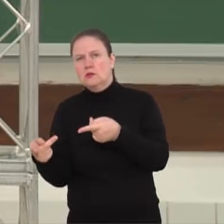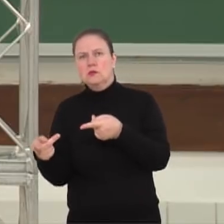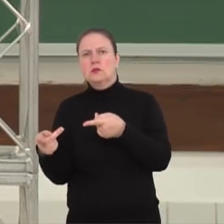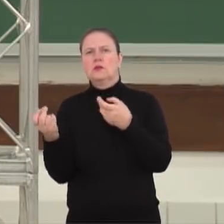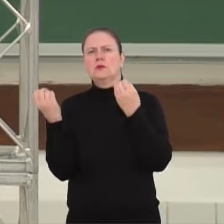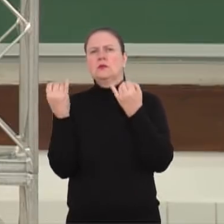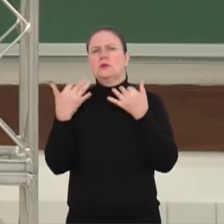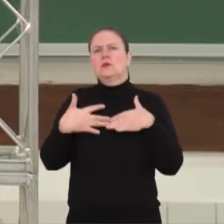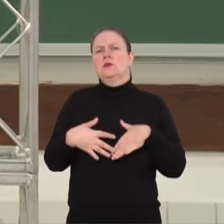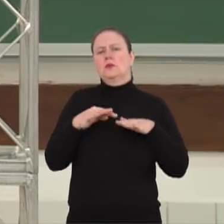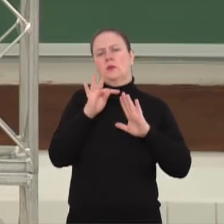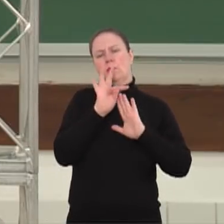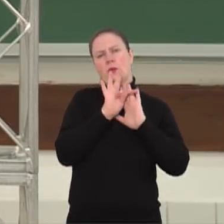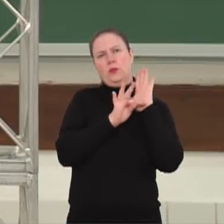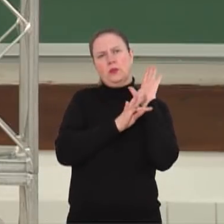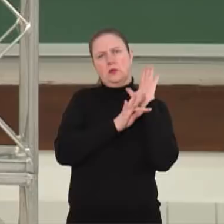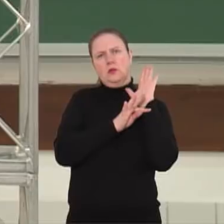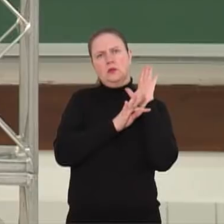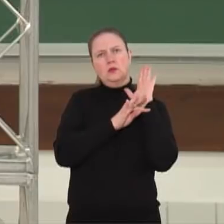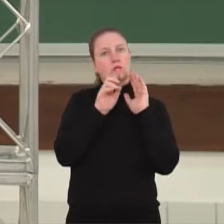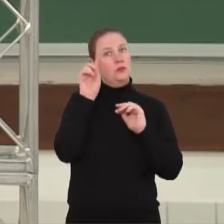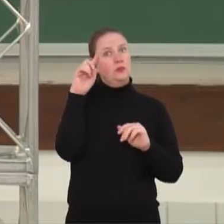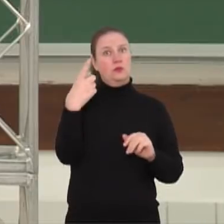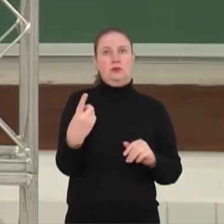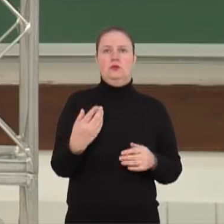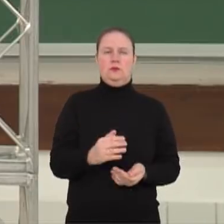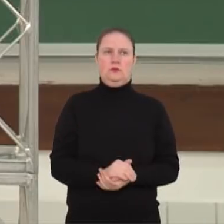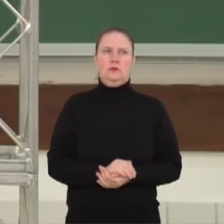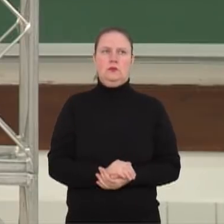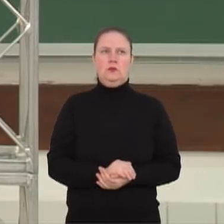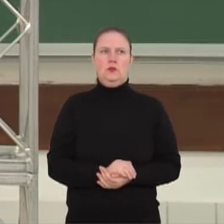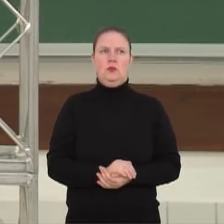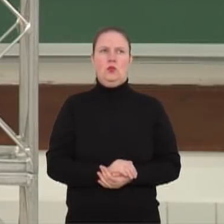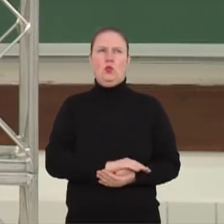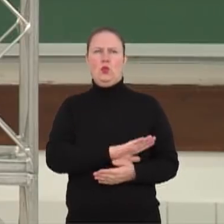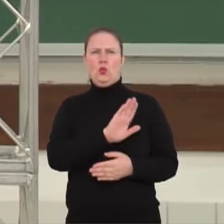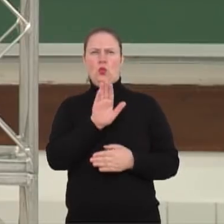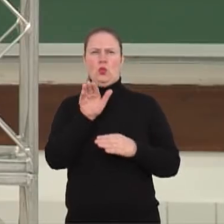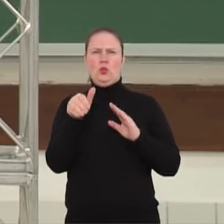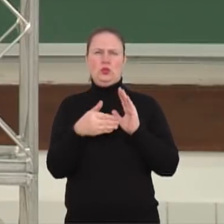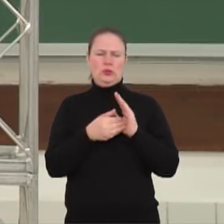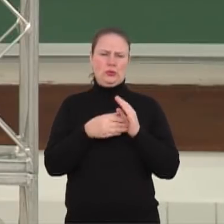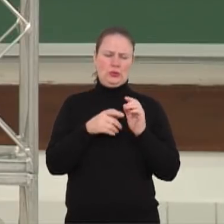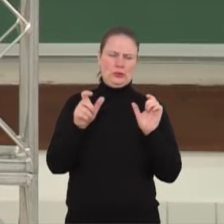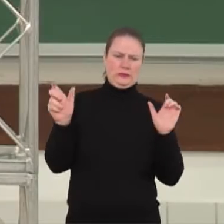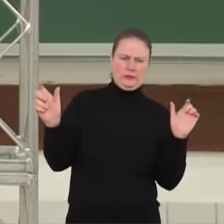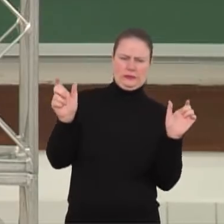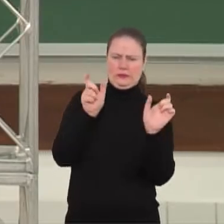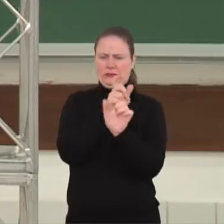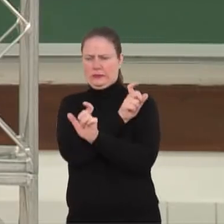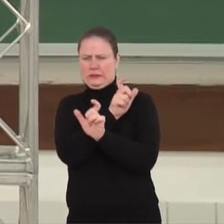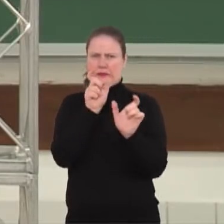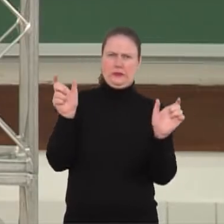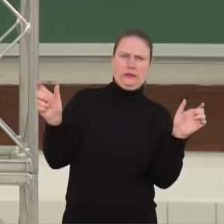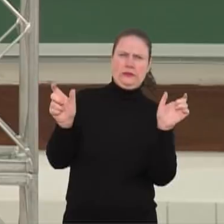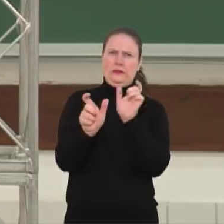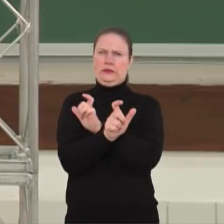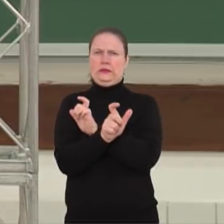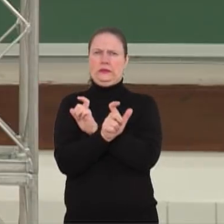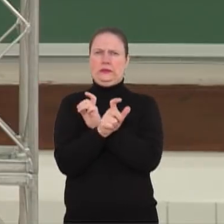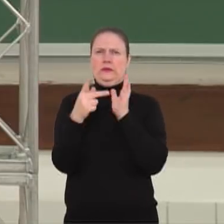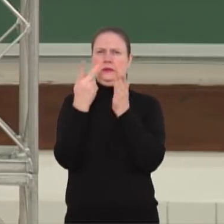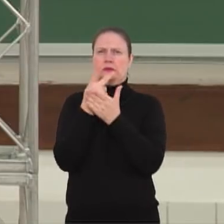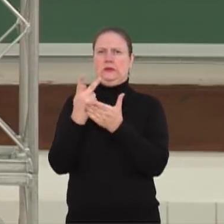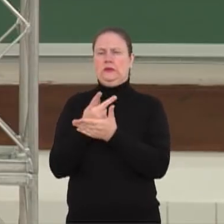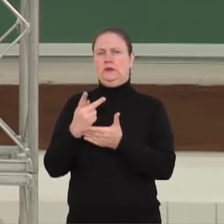parque. Só que ele tem um problema. Ele está todo fora de ordem. Ele está todo invertido, todo erradinho